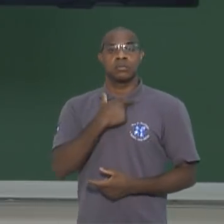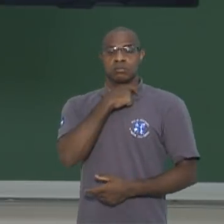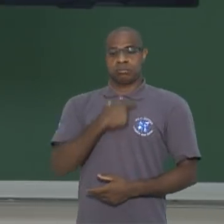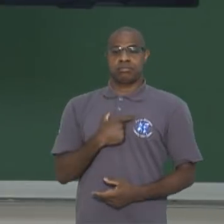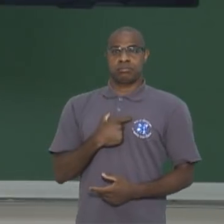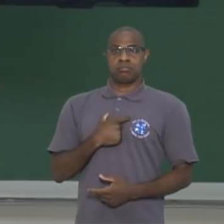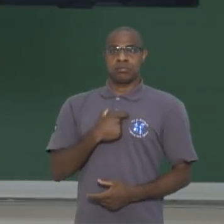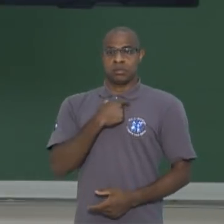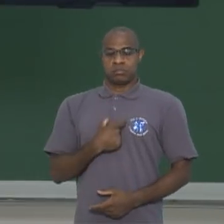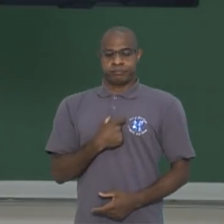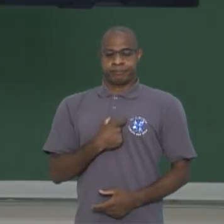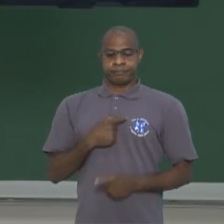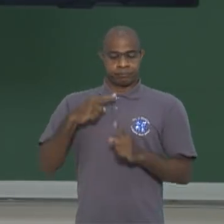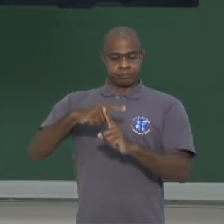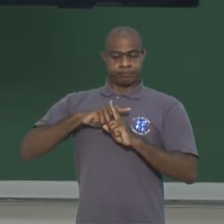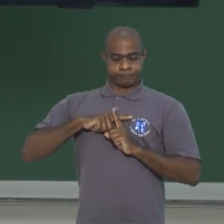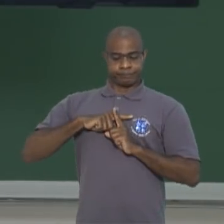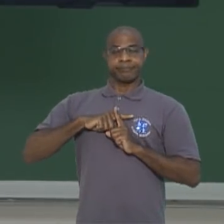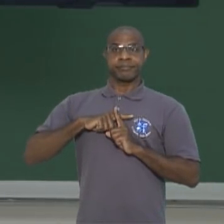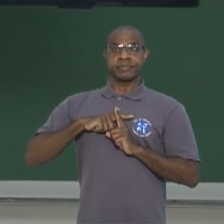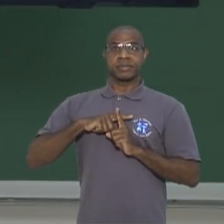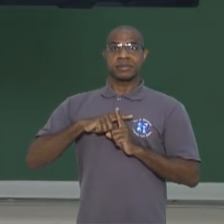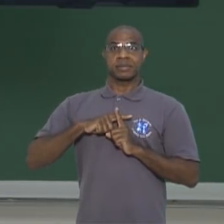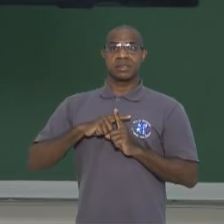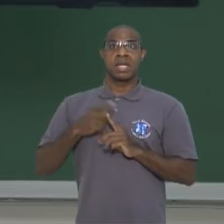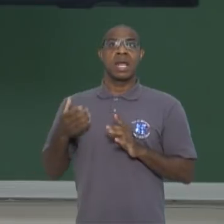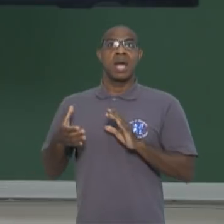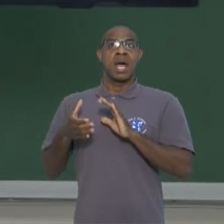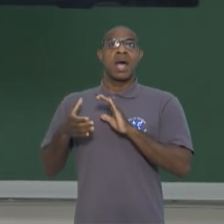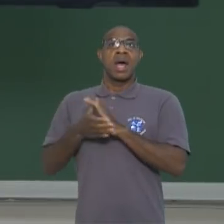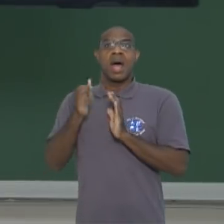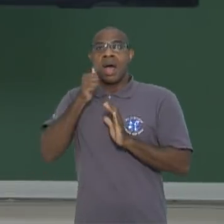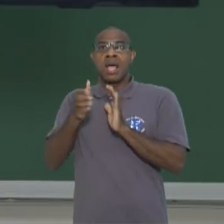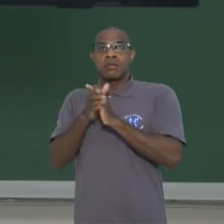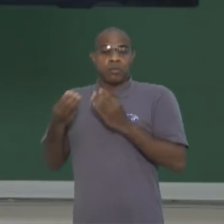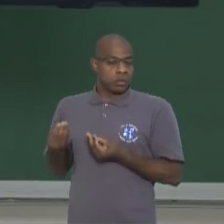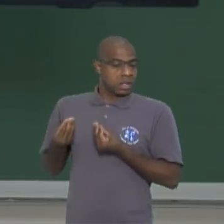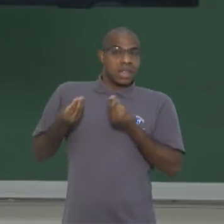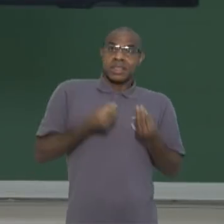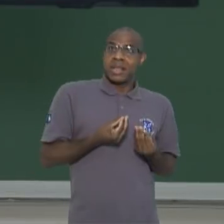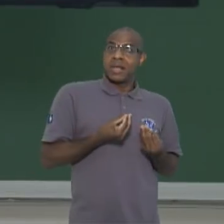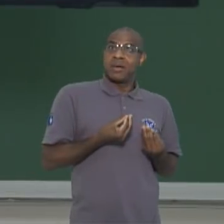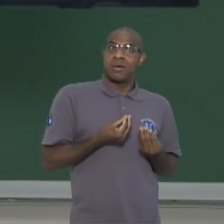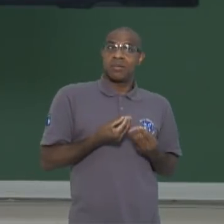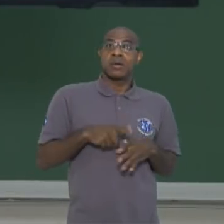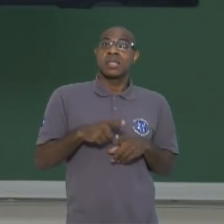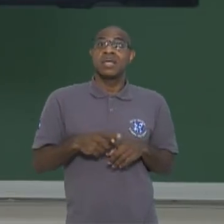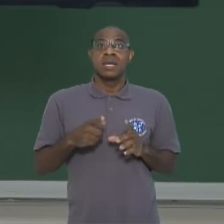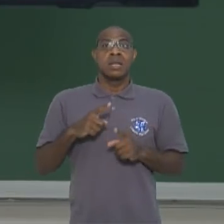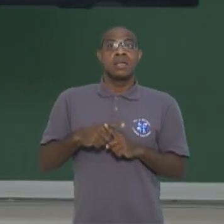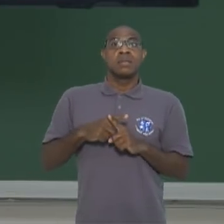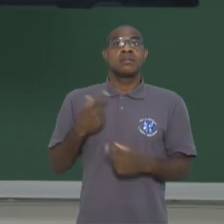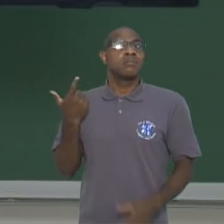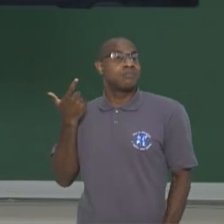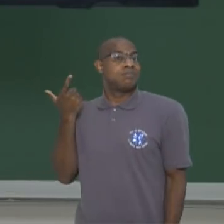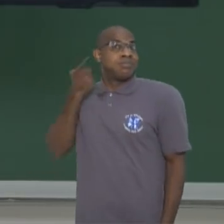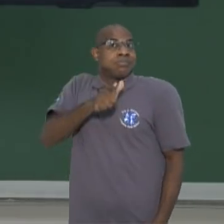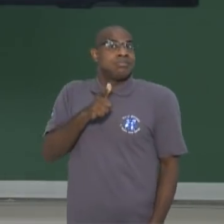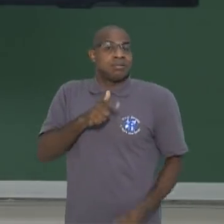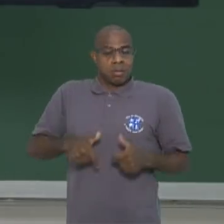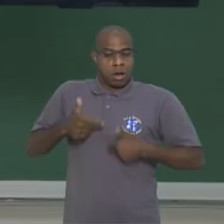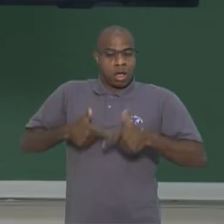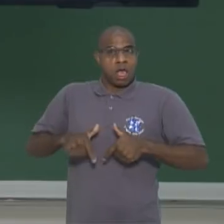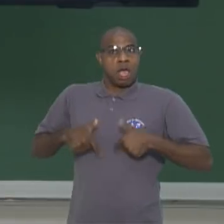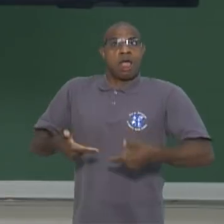que já era católica antes dele se tornar católico, né, diz que foi o que impulsionou a sua vitória em campo de